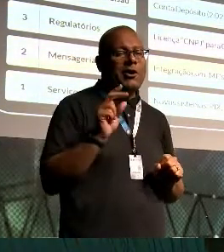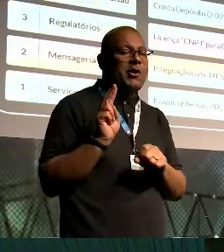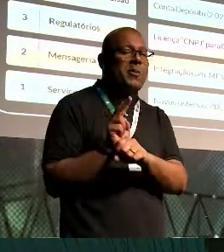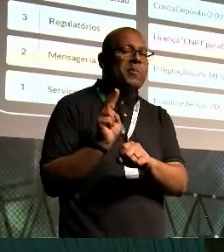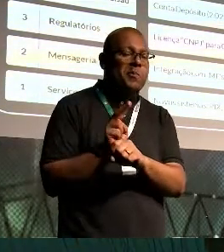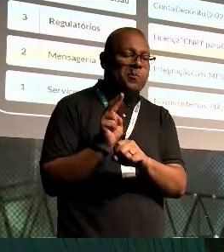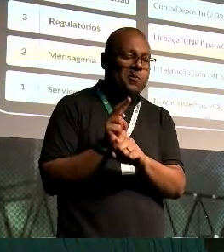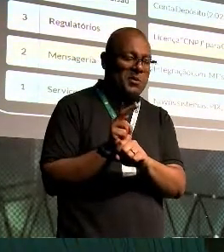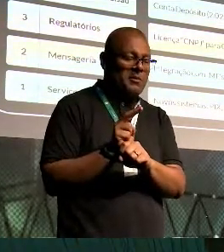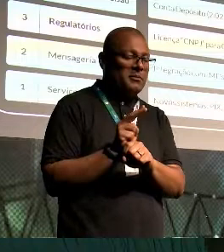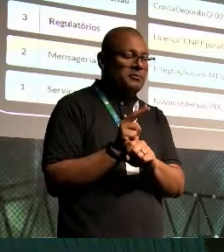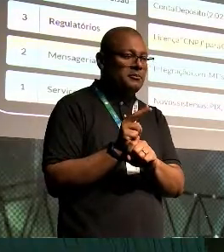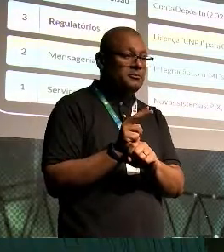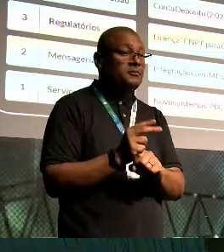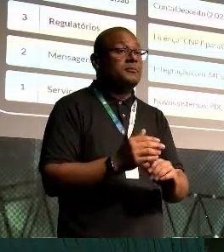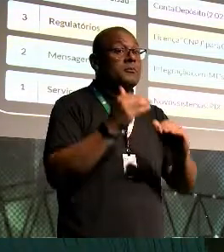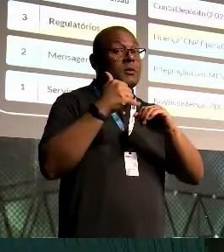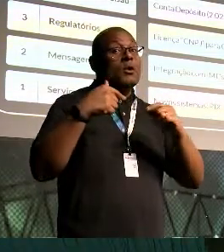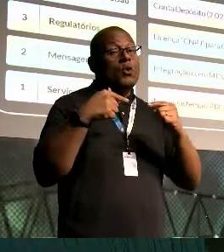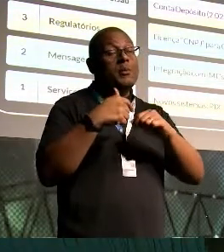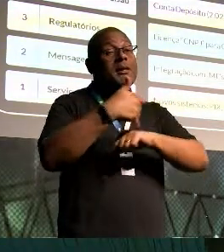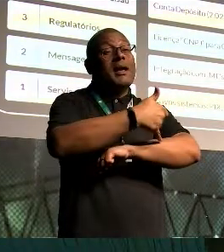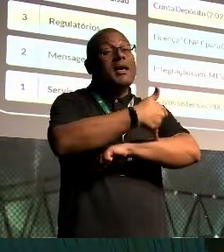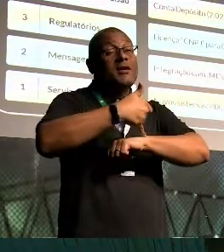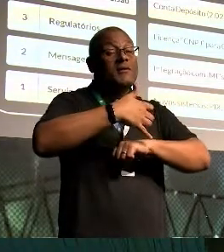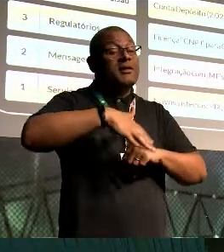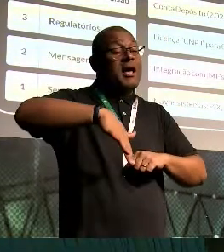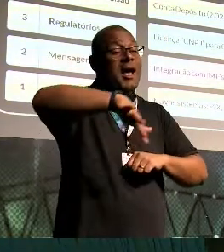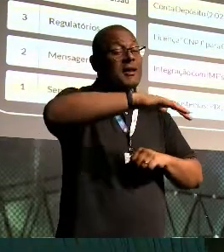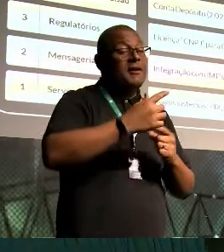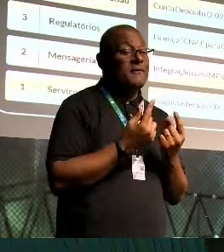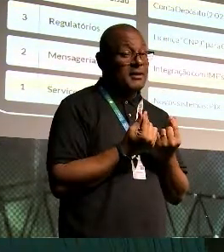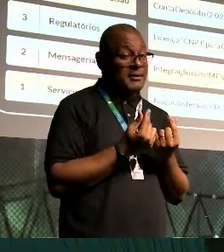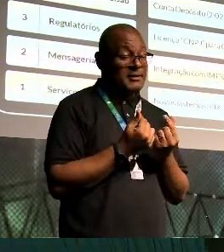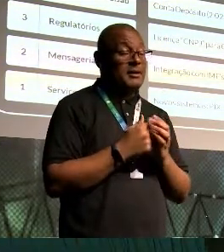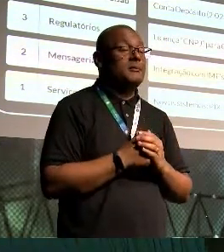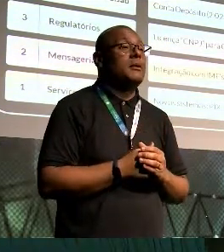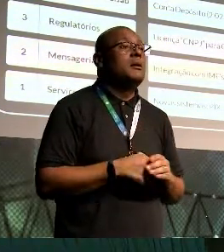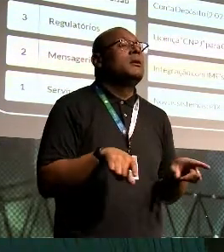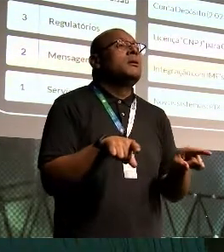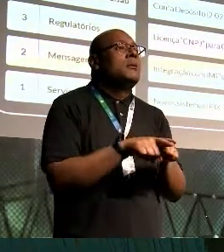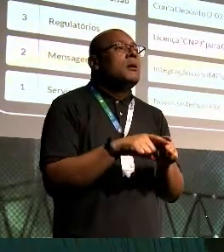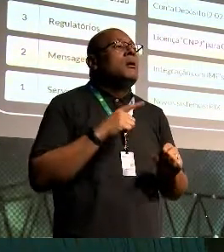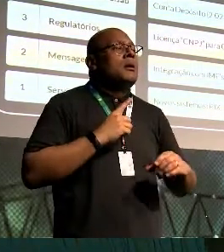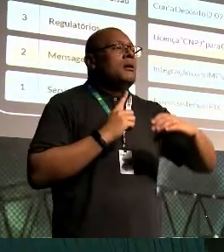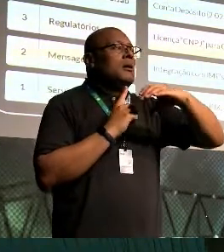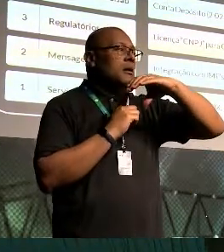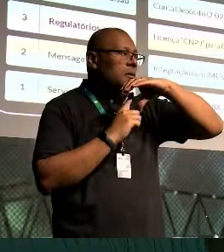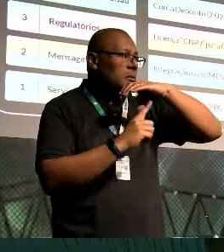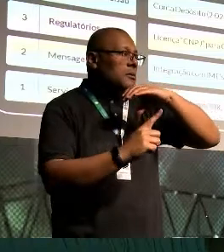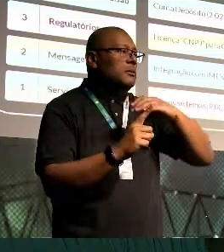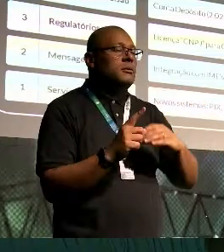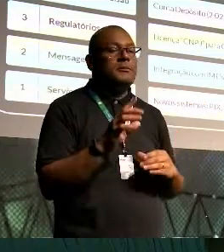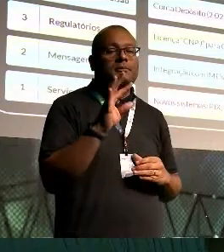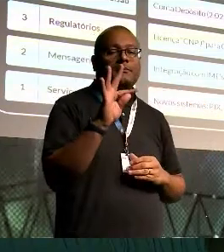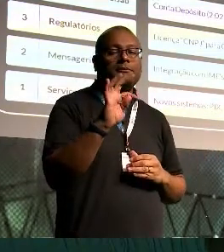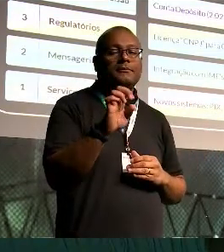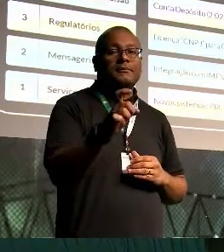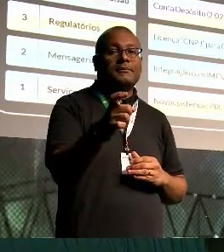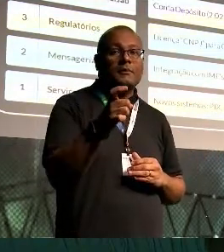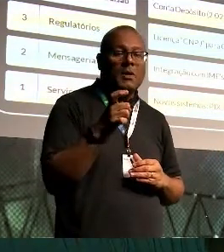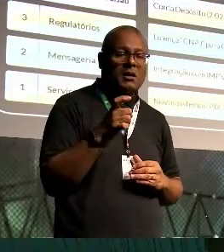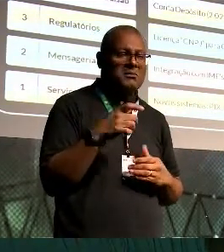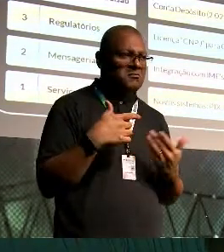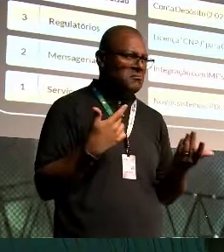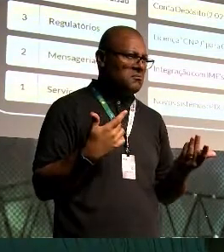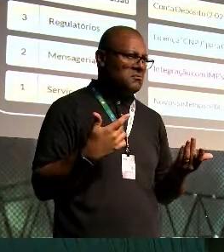já estou entrando aqui numa parte de infraestrutura de mercado financeiro, mas a gente permite que o cliente receba TEDs, e aí a gente pensa,